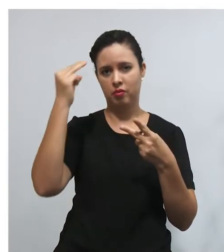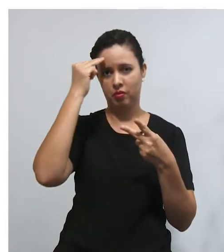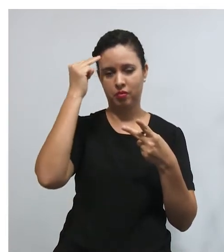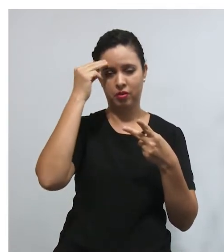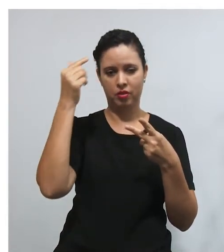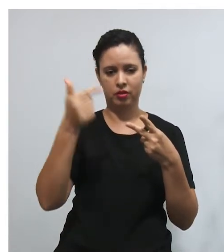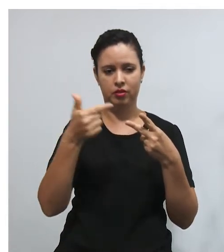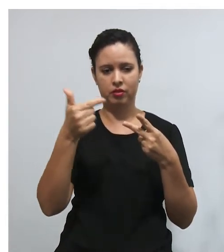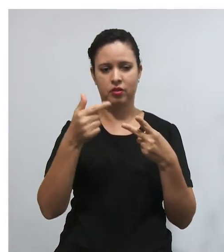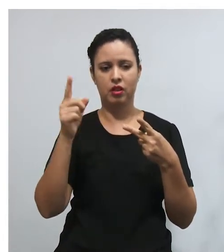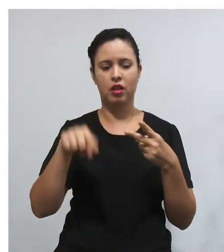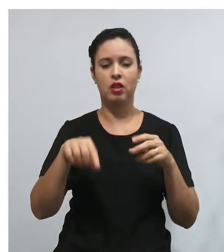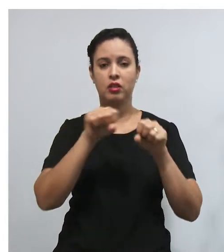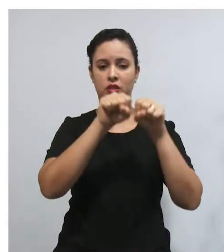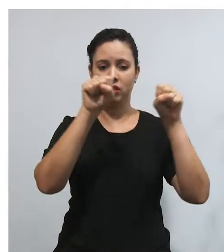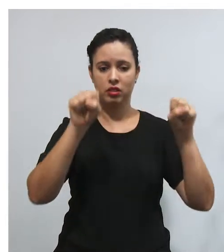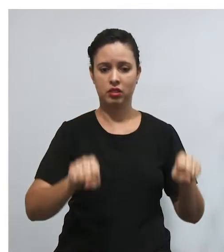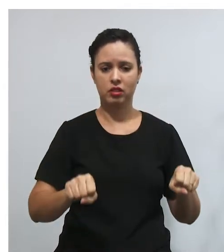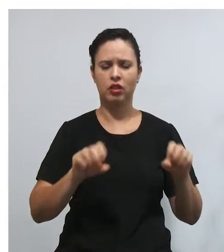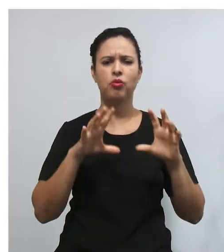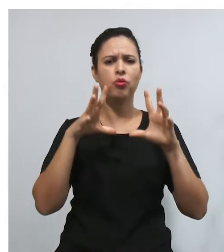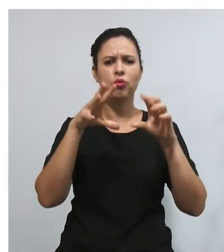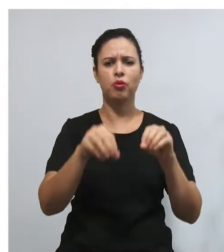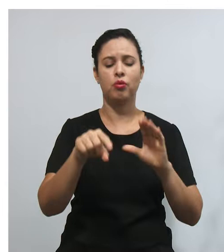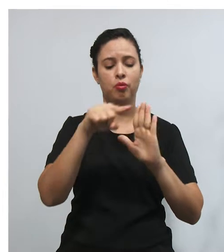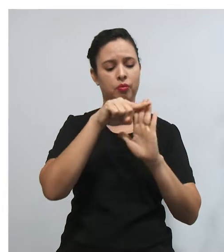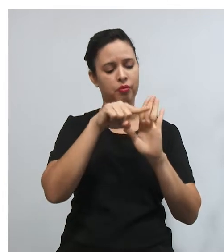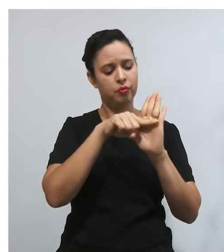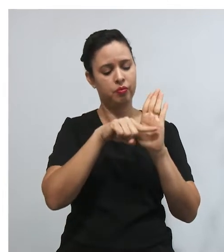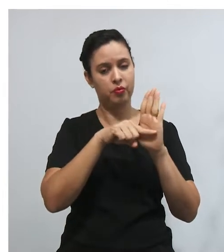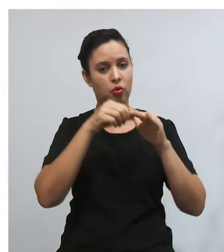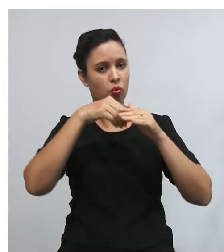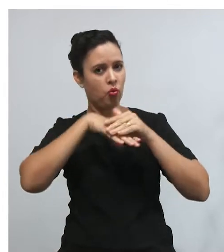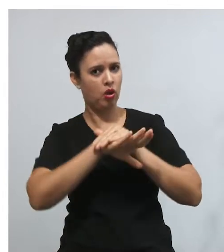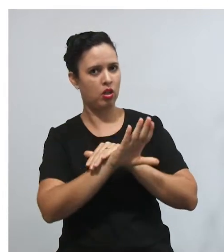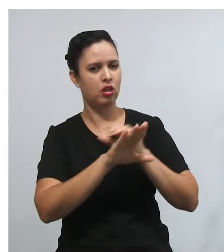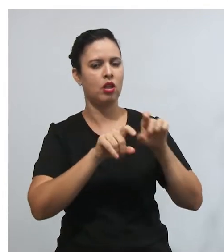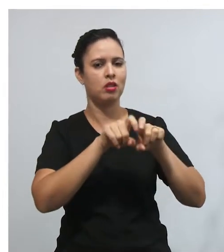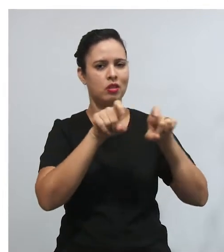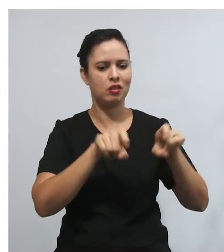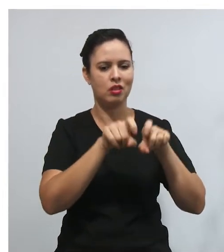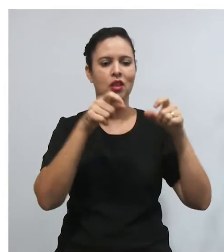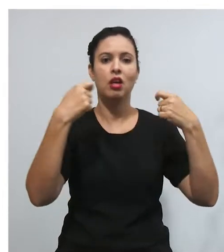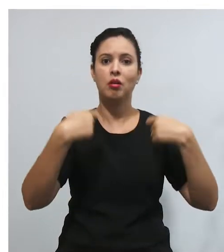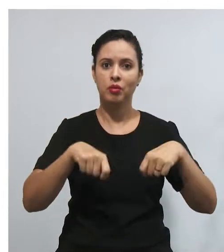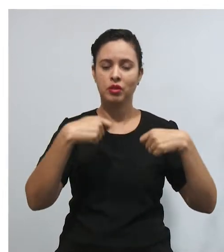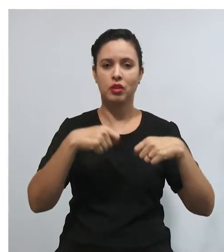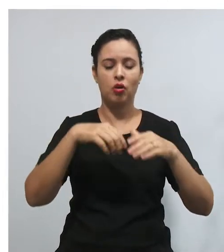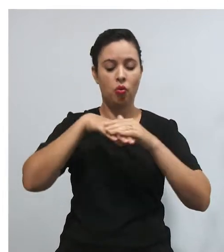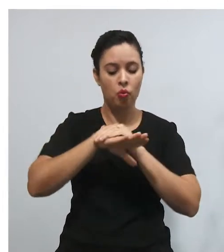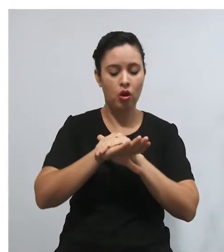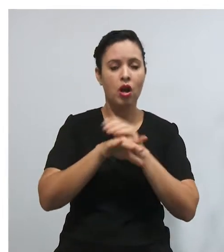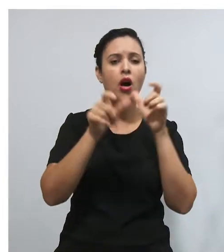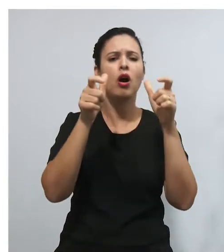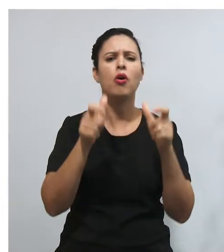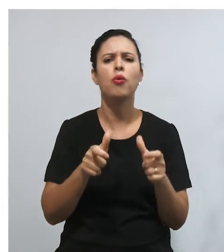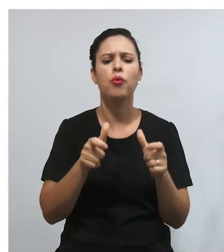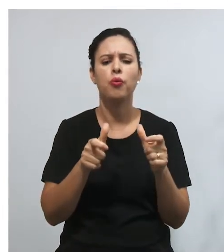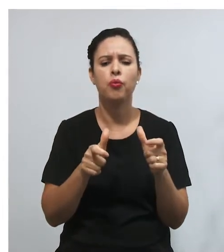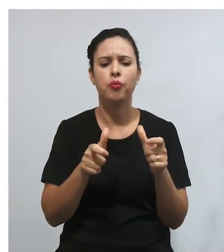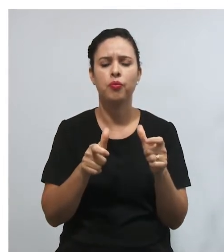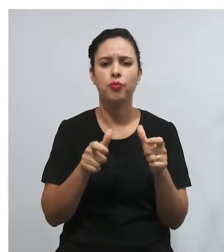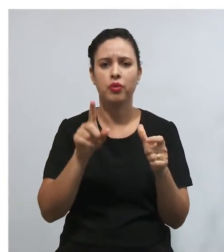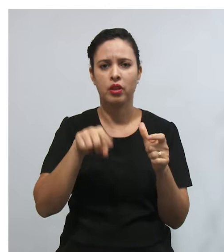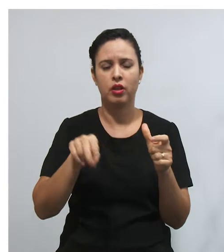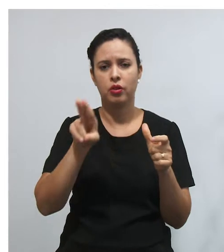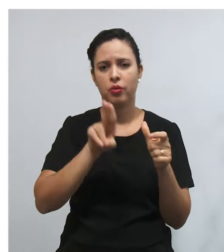operacional, né, e todos os programas guardados no nosso computador precisam estar armazenados em algum local. Para